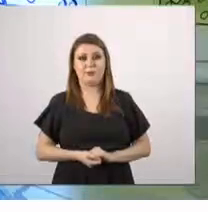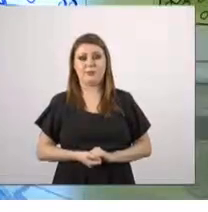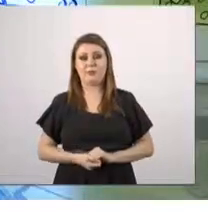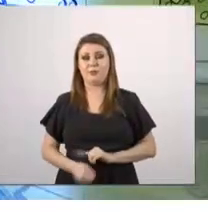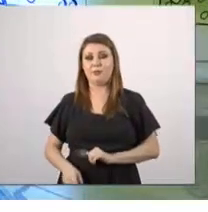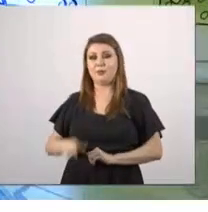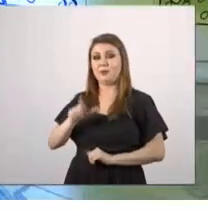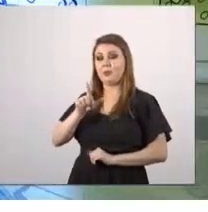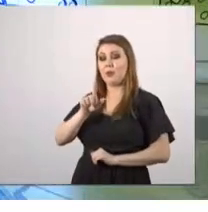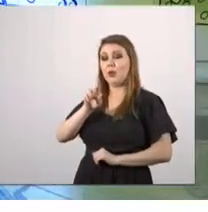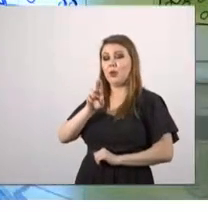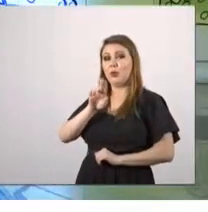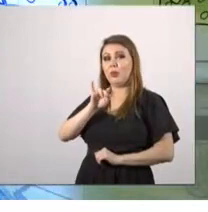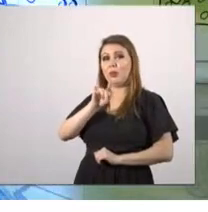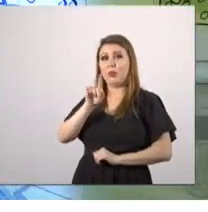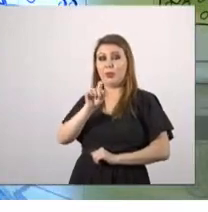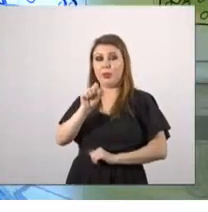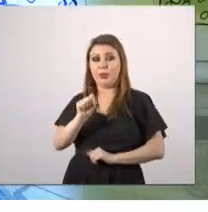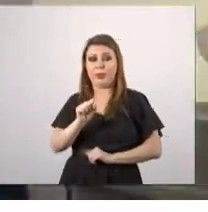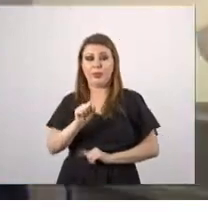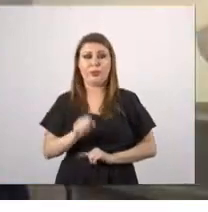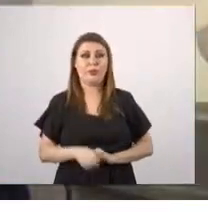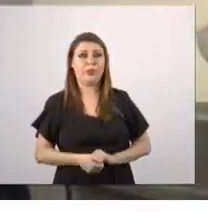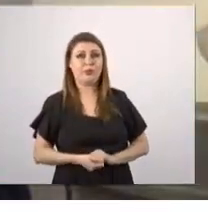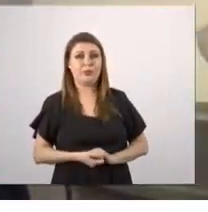Luiz Carlos de Camargo Leão.